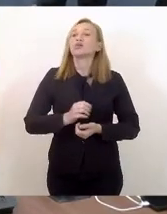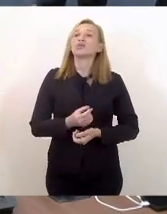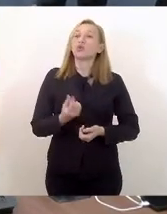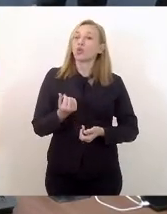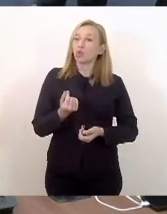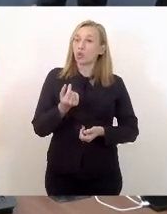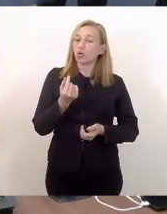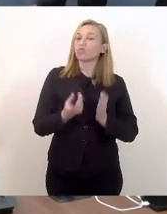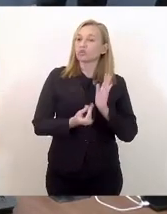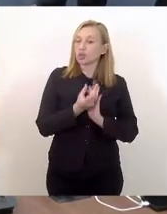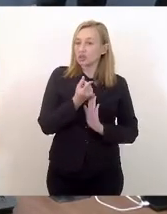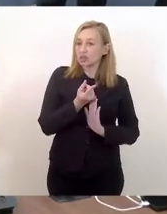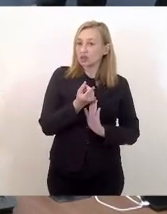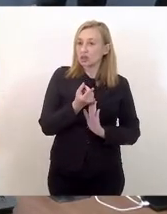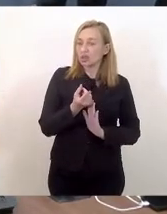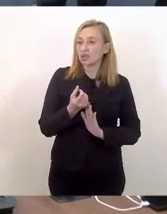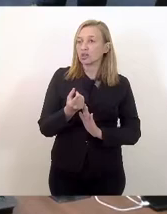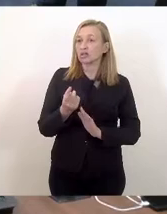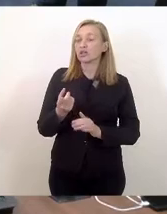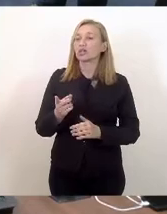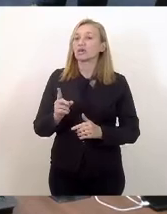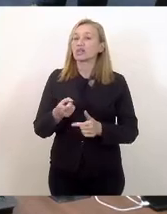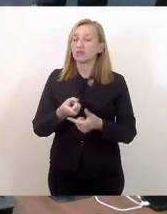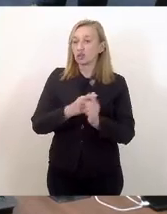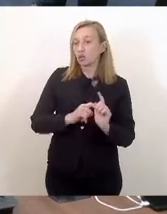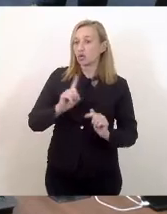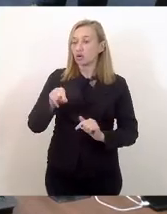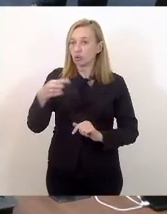financeiros e dividendos, etc. Sendo que a partir